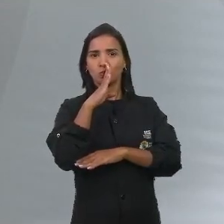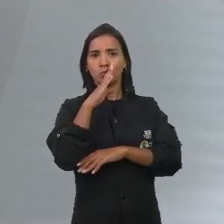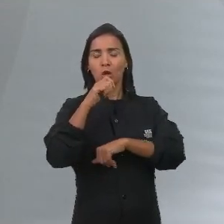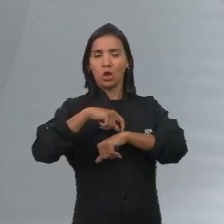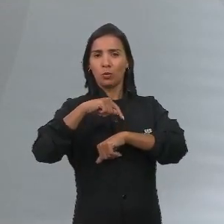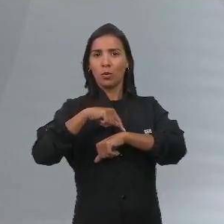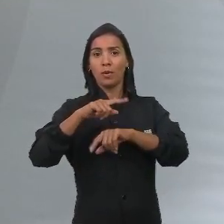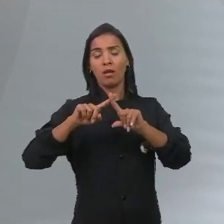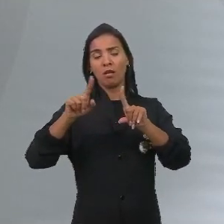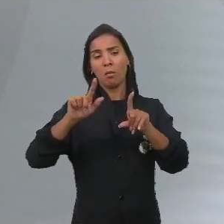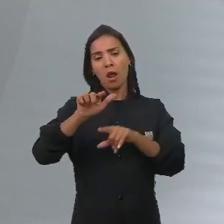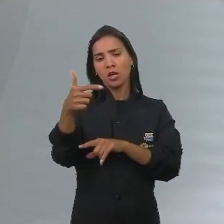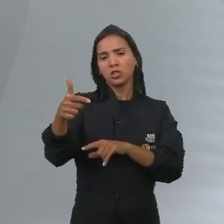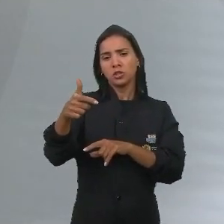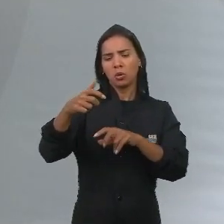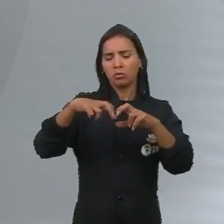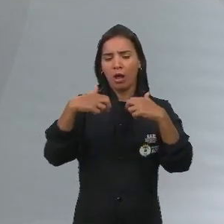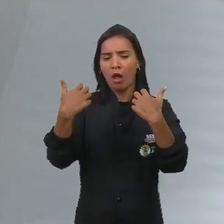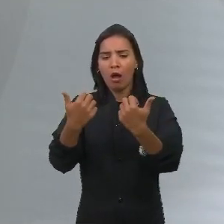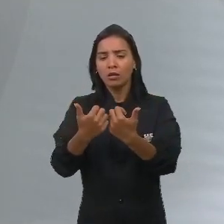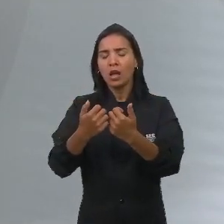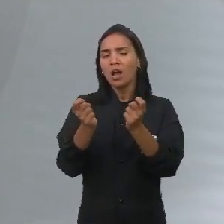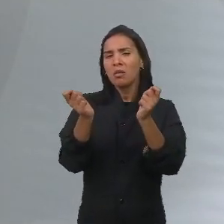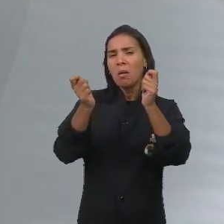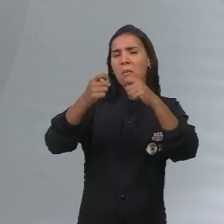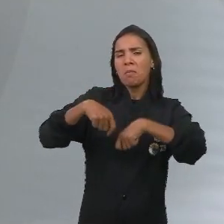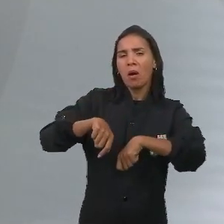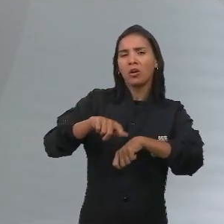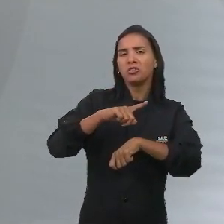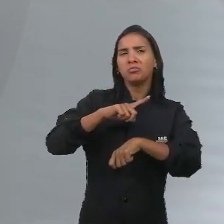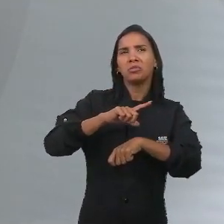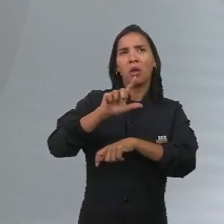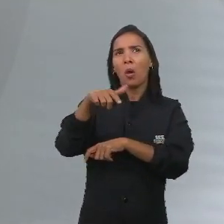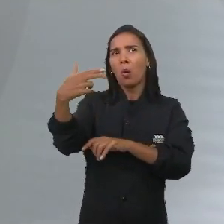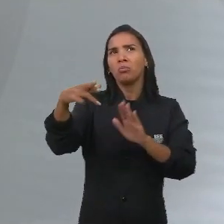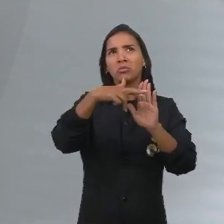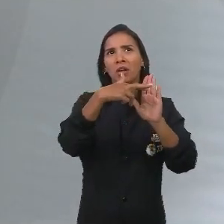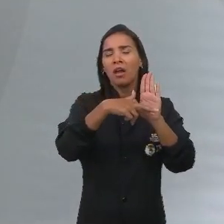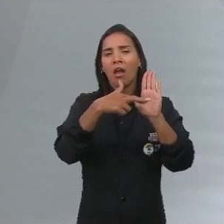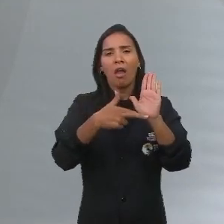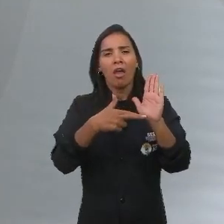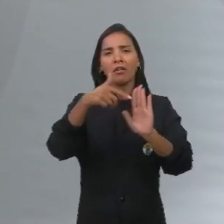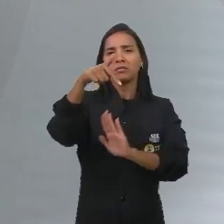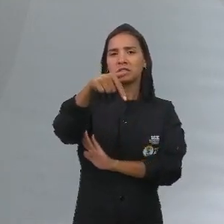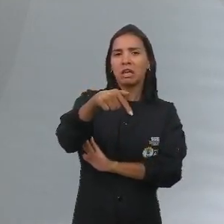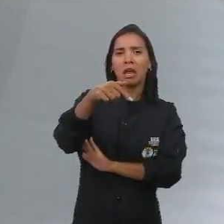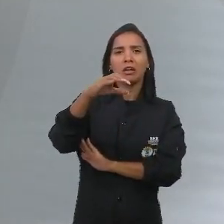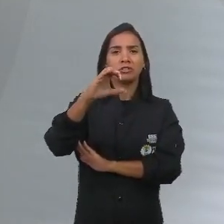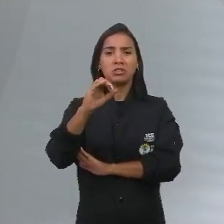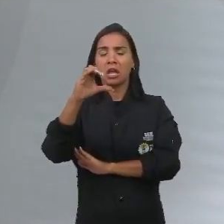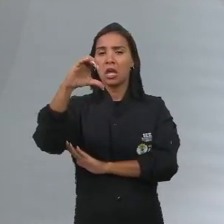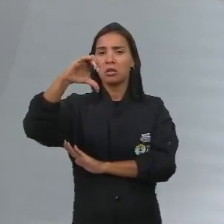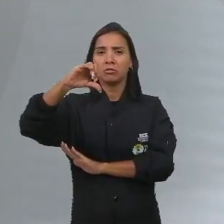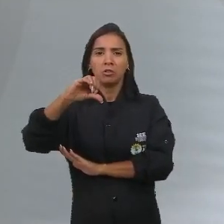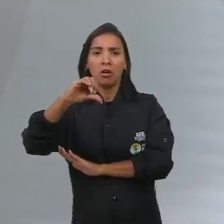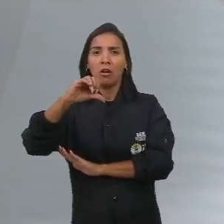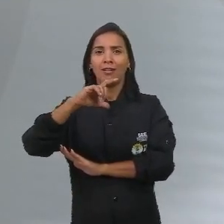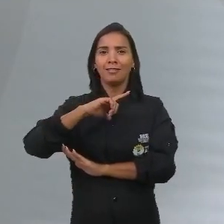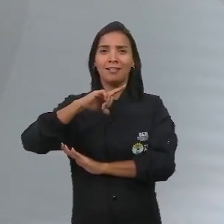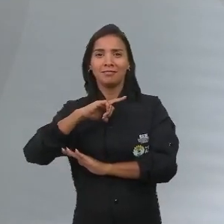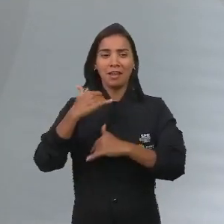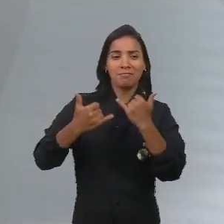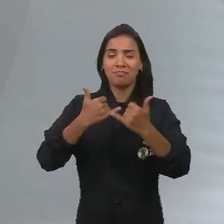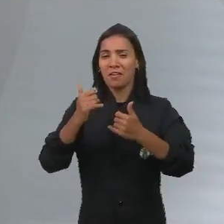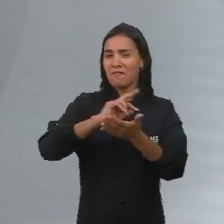outros em outras rodadas não necessariamente precisa ter a regra do sete tem a regra do nove a regra do zero a regra de não segura esse controla